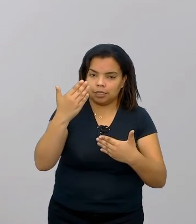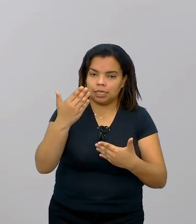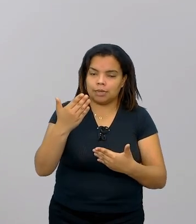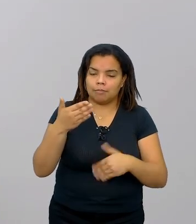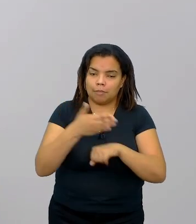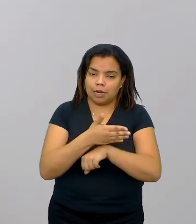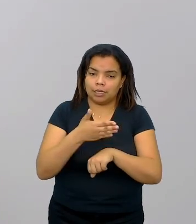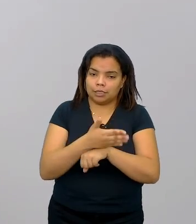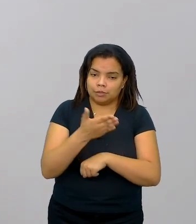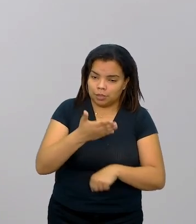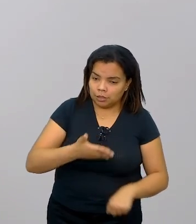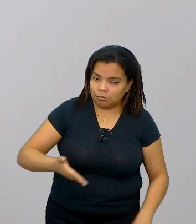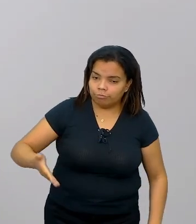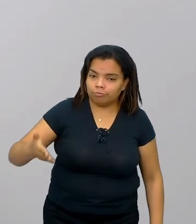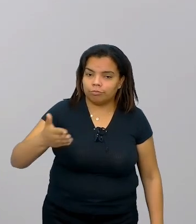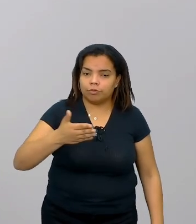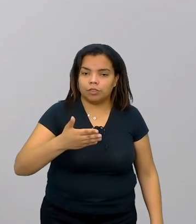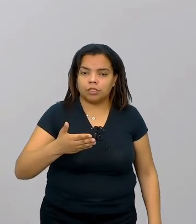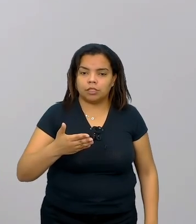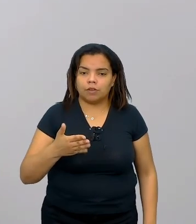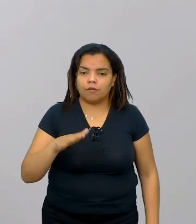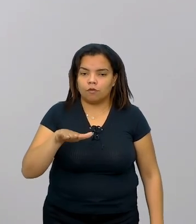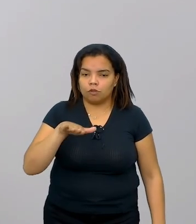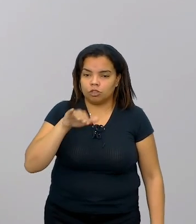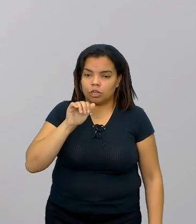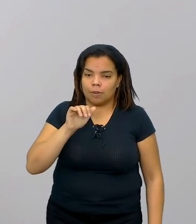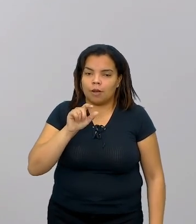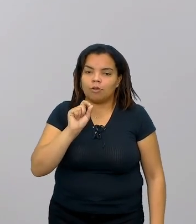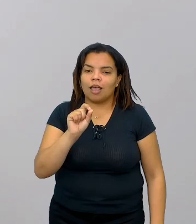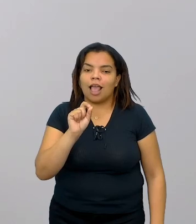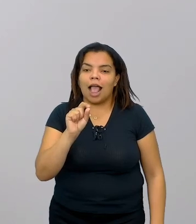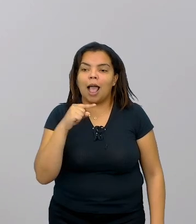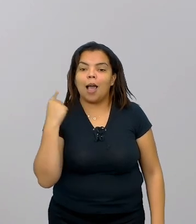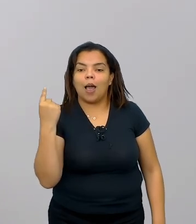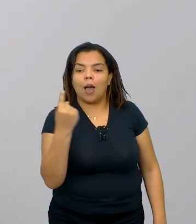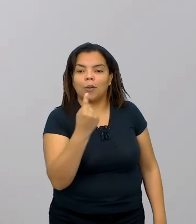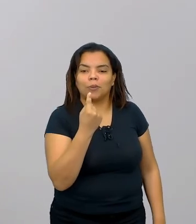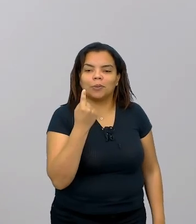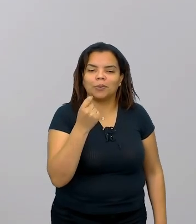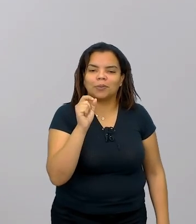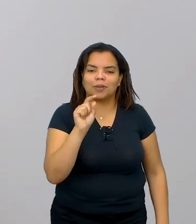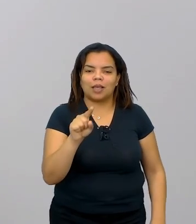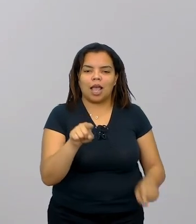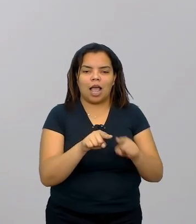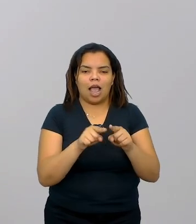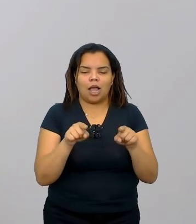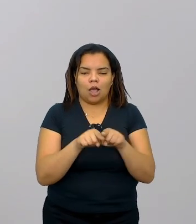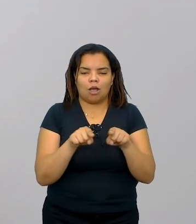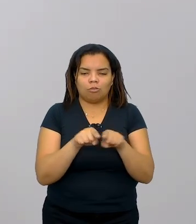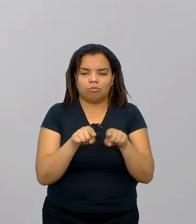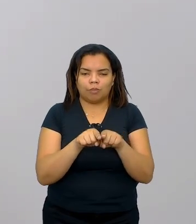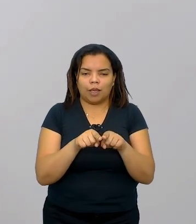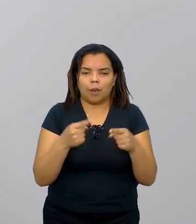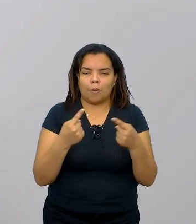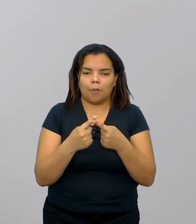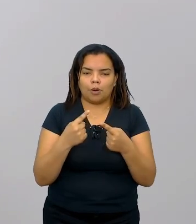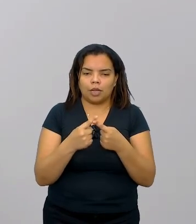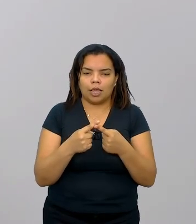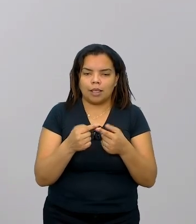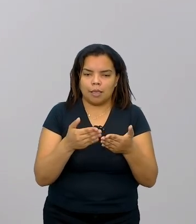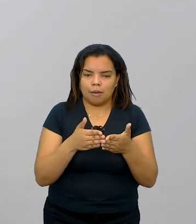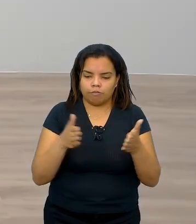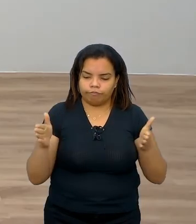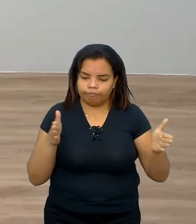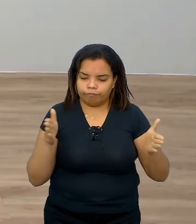de vocês. Vou chamar a nossa vinheta, claro, porque a gente vai entrar no nosso momento de interação. Vou chamar então